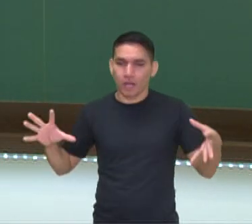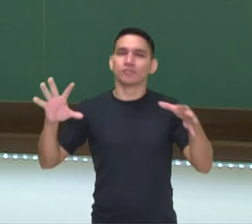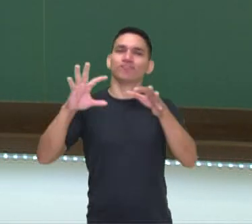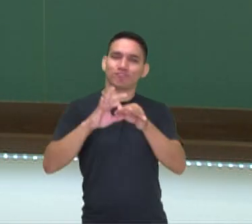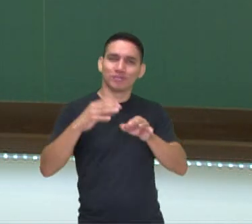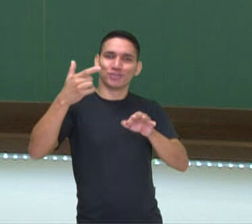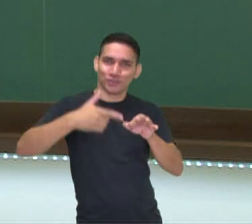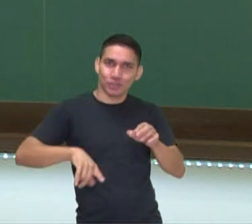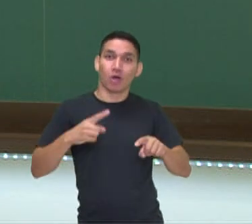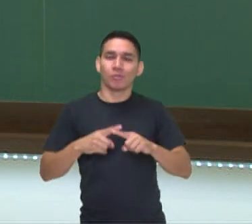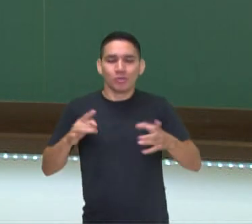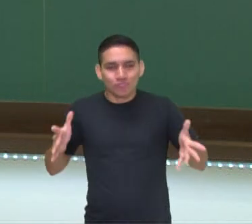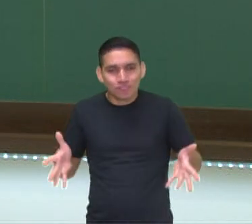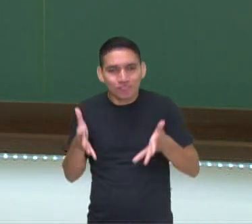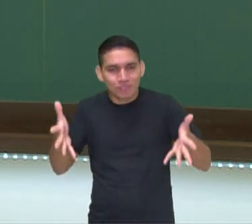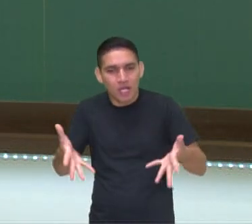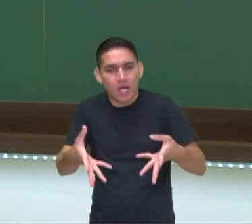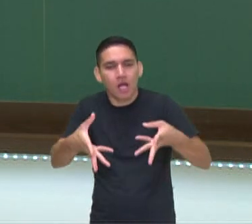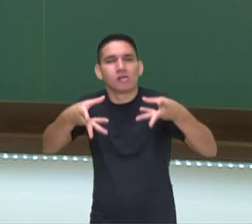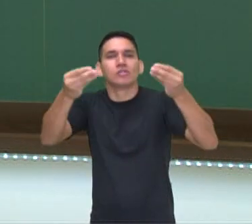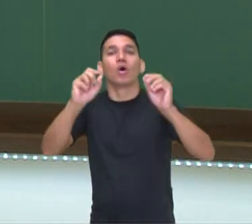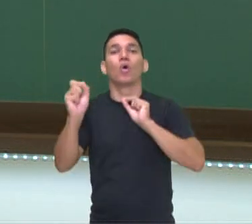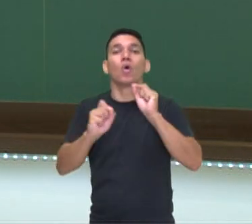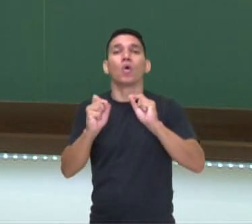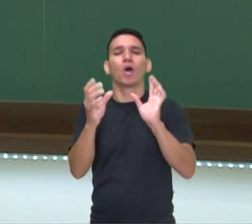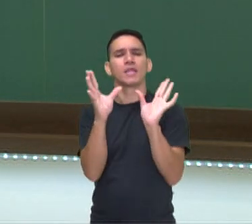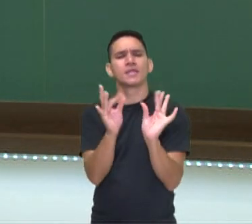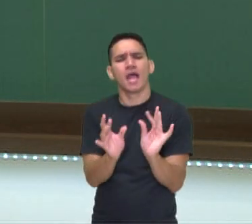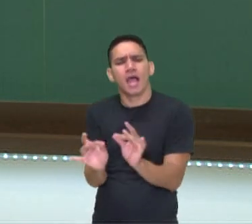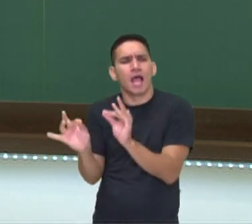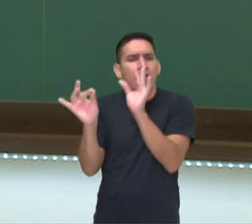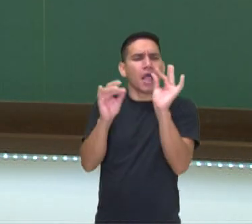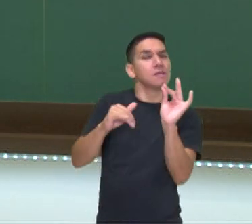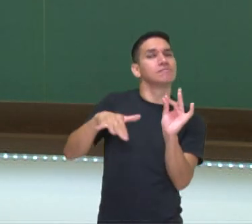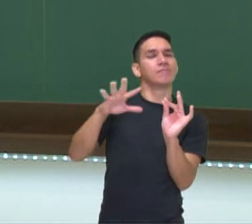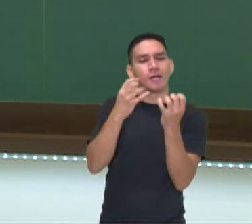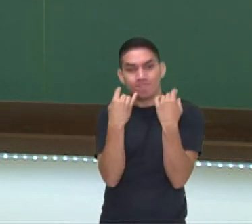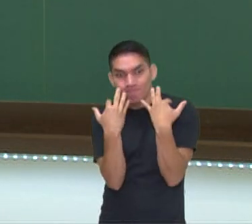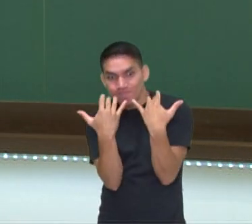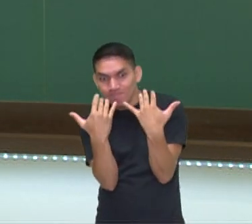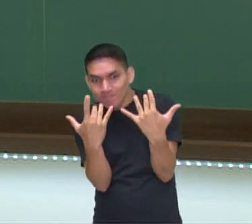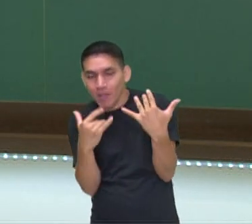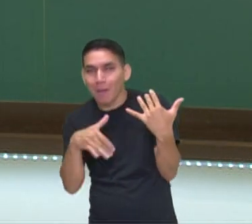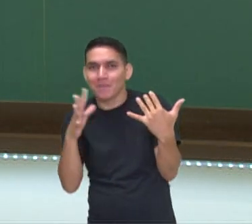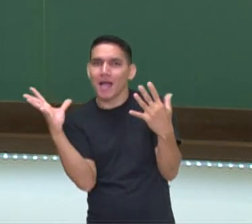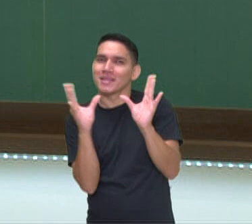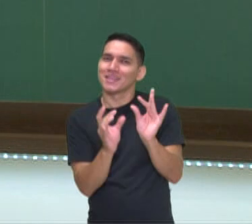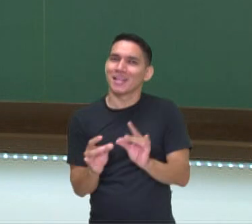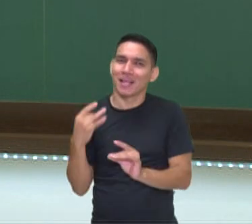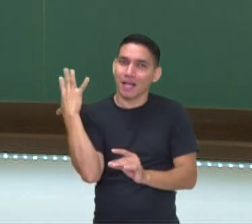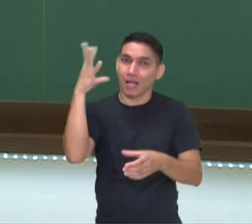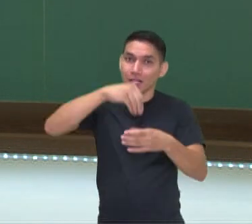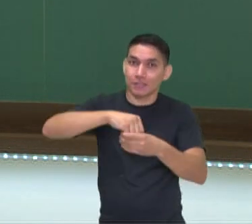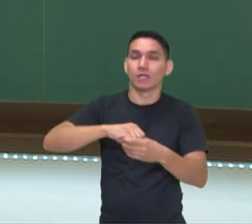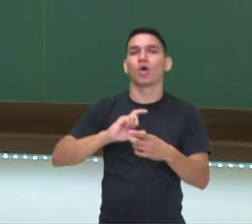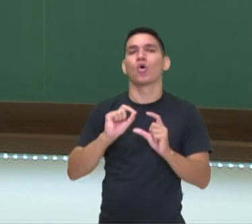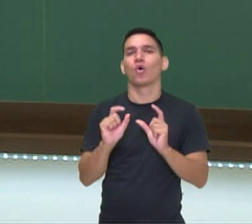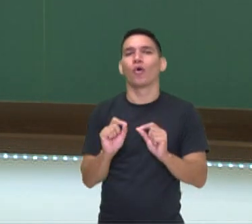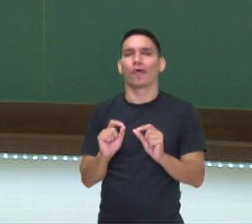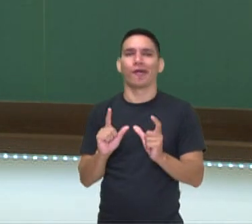Para enriquecer, para dar o adorno essencial, essas esculturas, e detalhes, dentro da composição